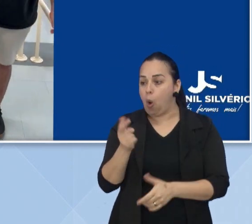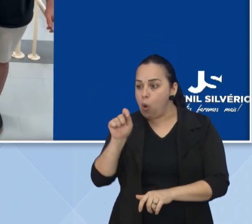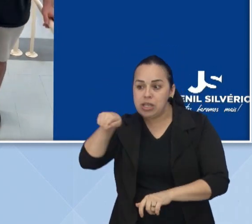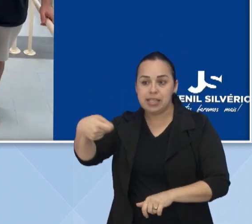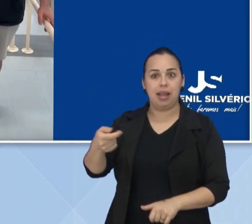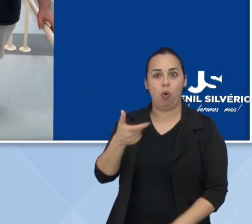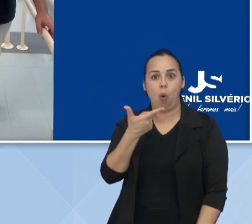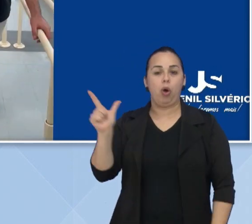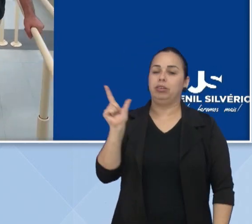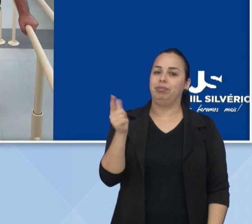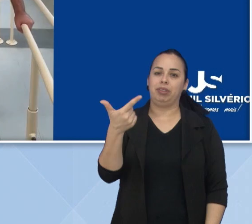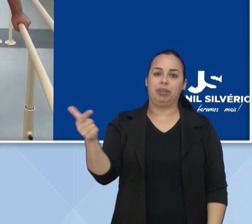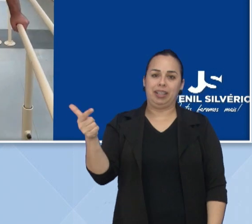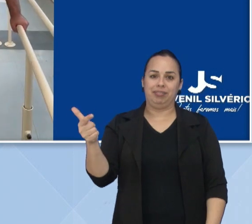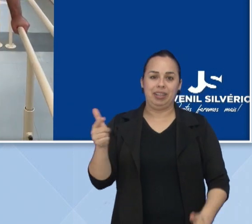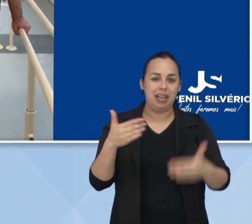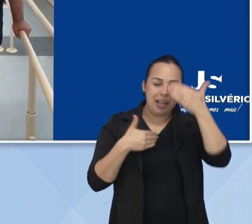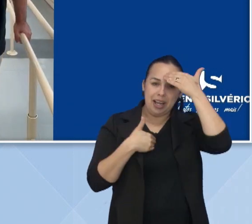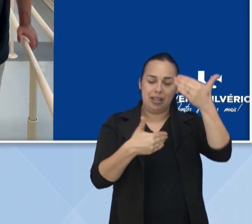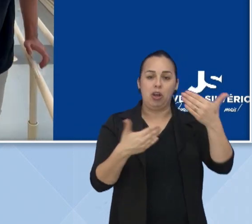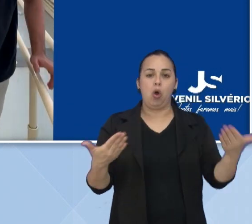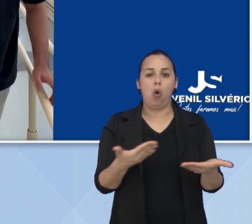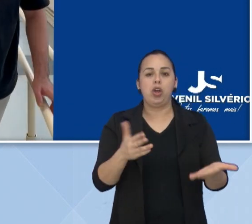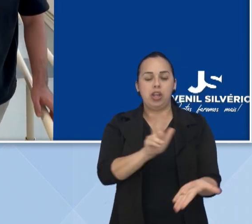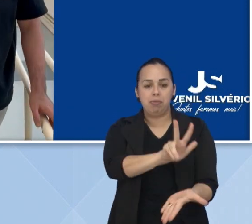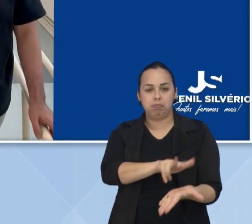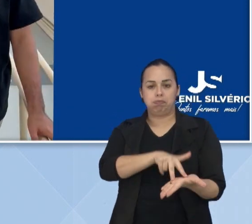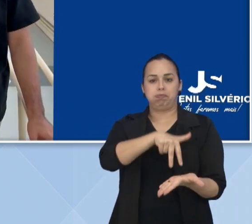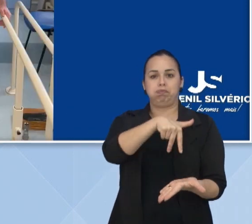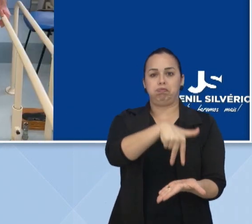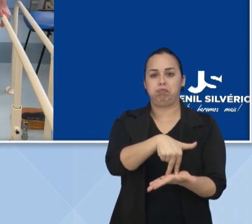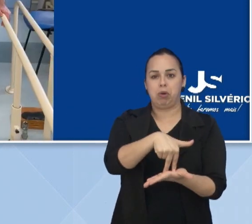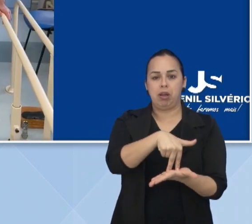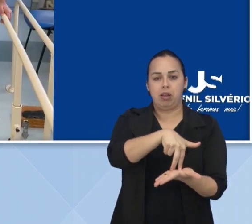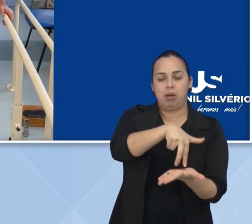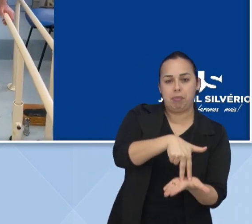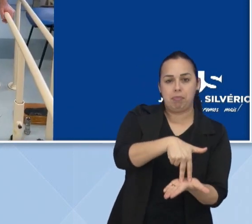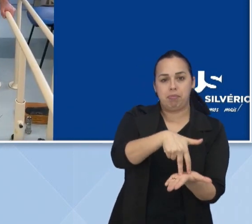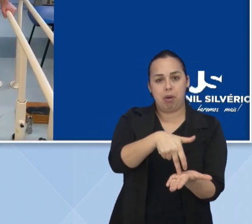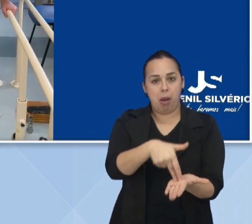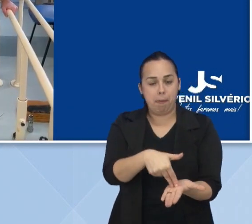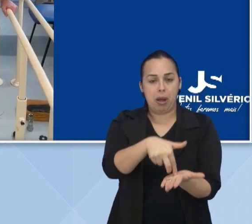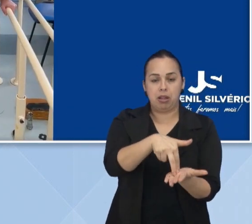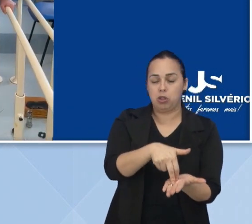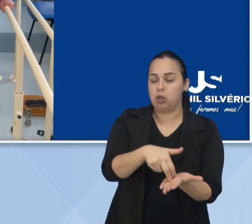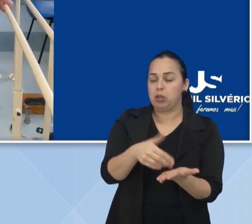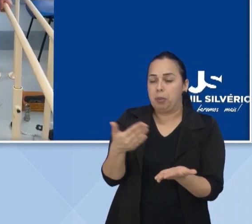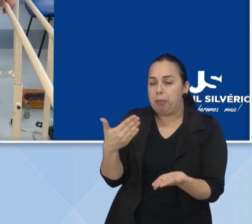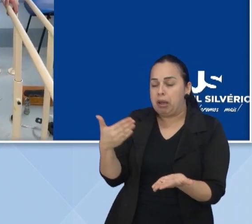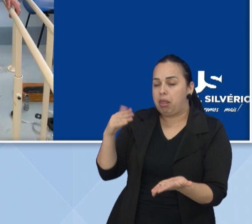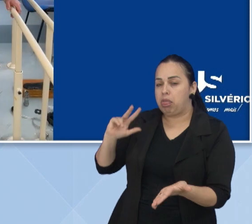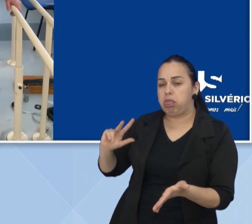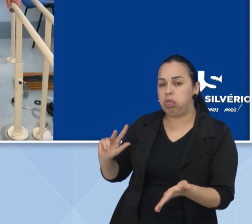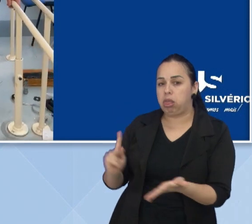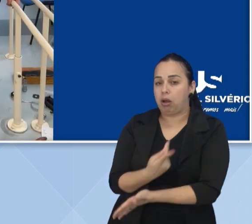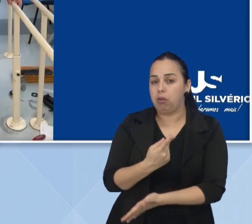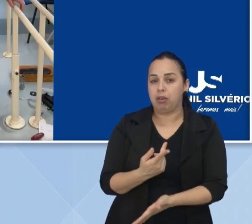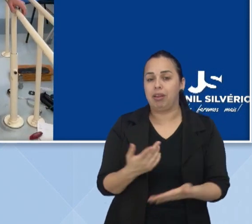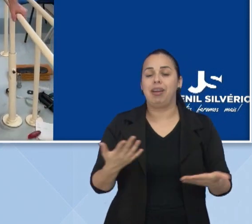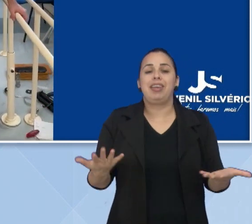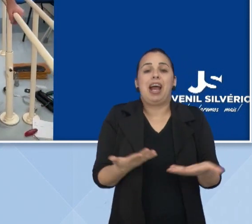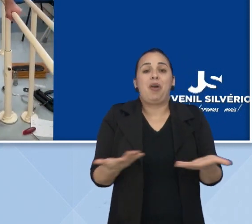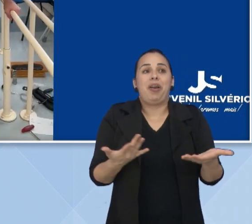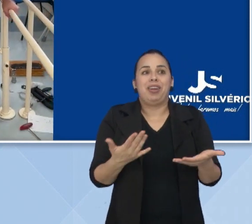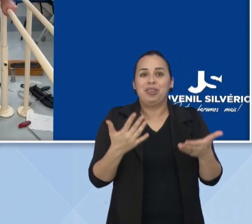Hoje, meu filho João ficou em pé e deu os primeiros passos. Depois de tudo que aconteceu, pensa a alegria que